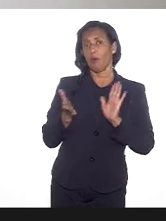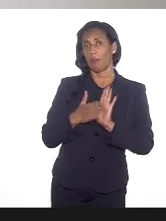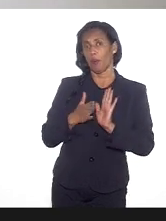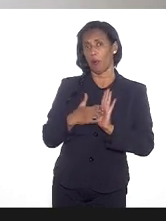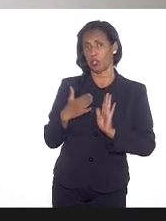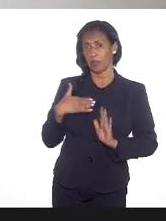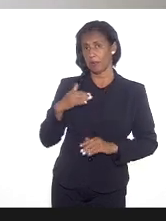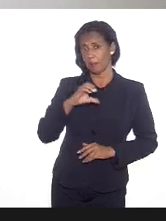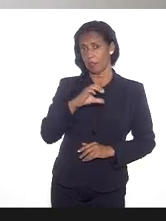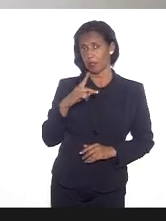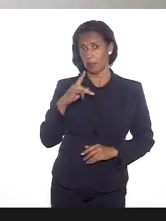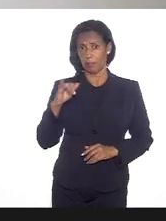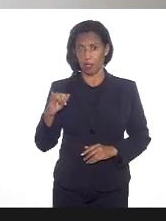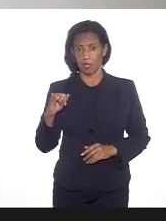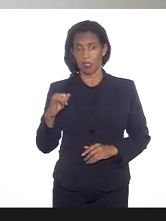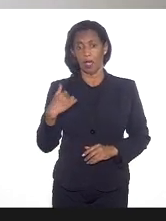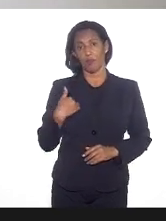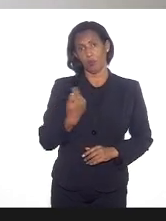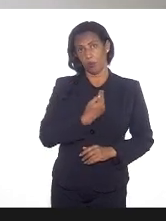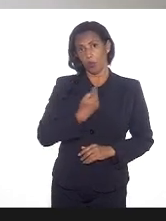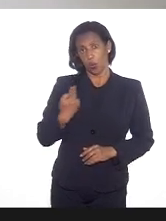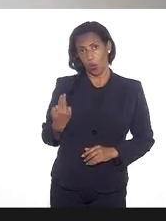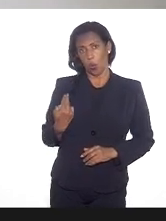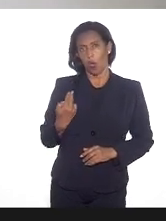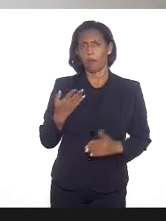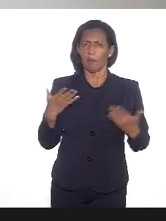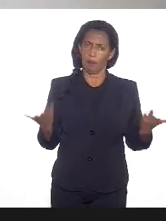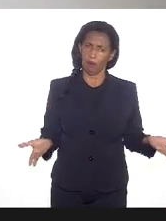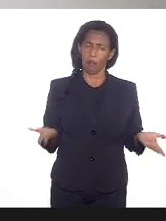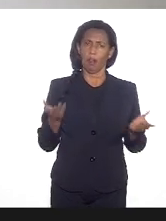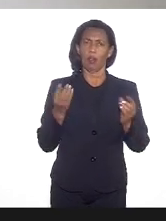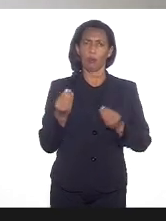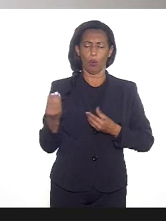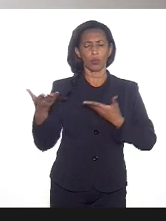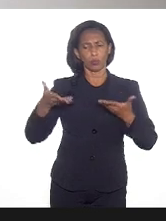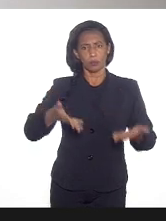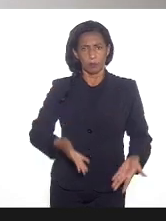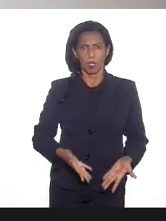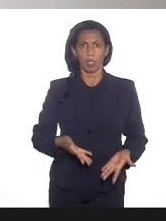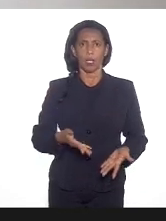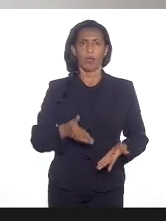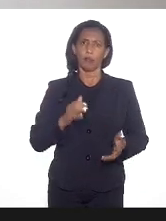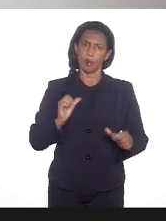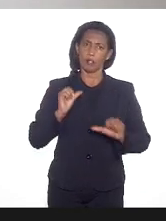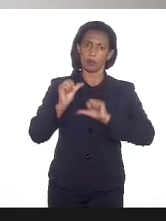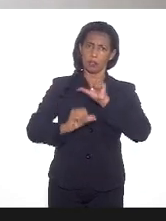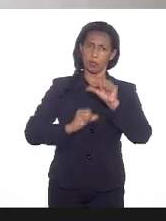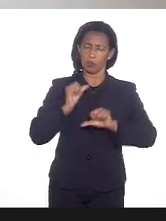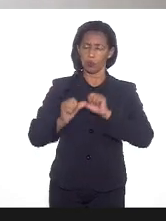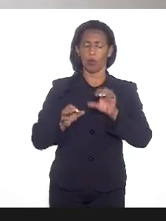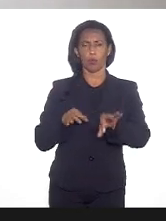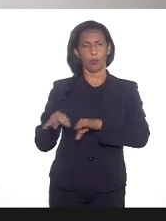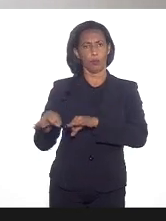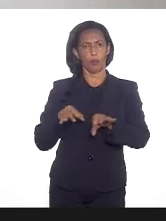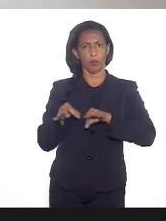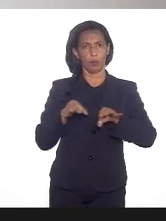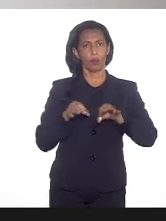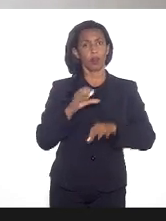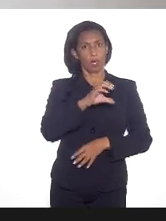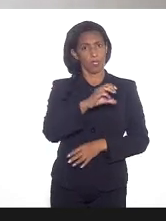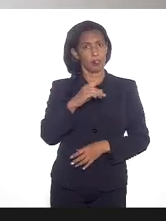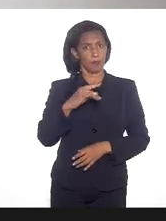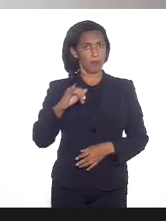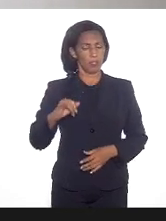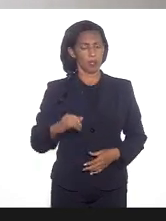para a CPI, foi no meu nome. Mas eu estou trazendo para cá justamente para que se tornem projetos da CPI.